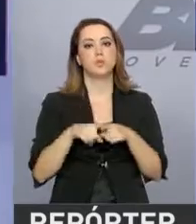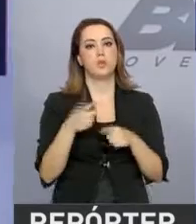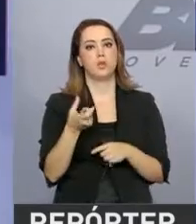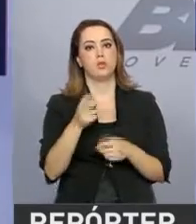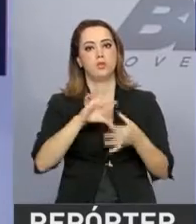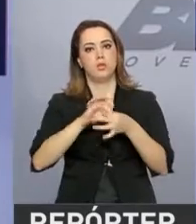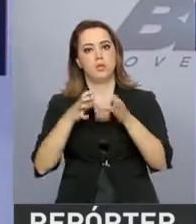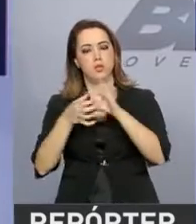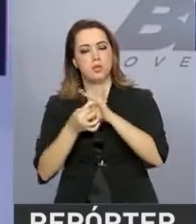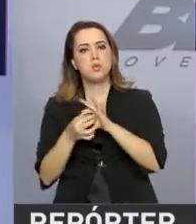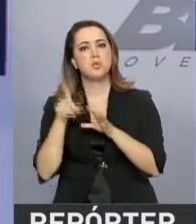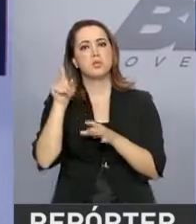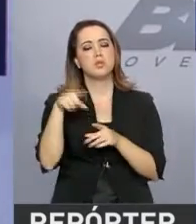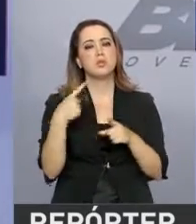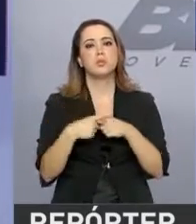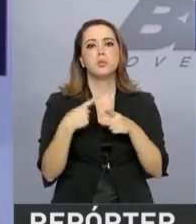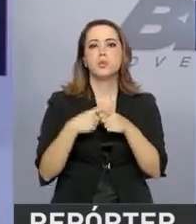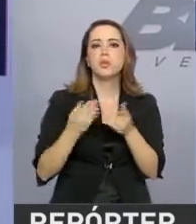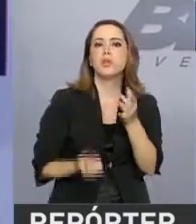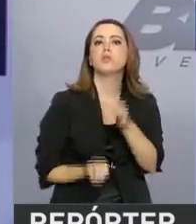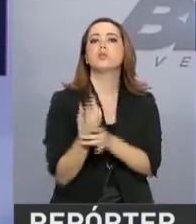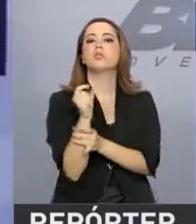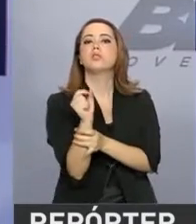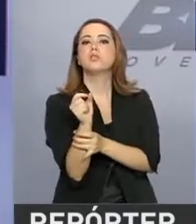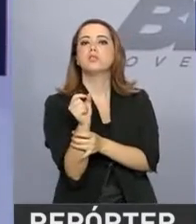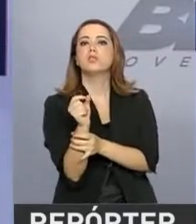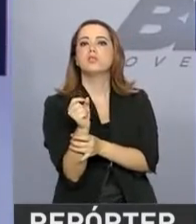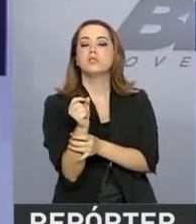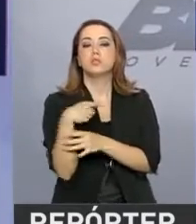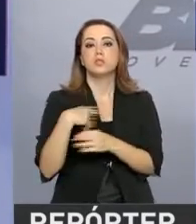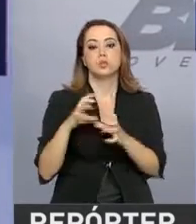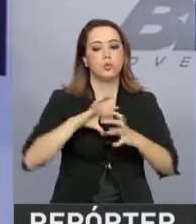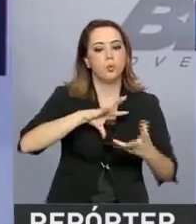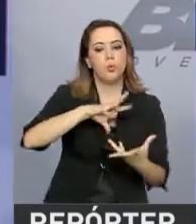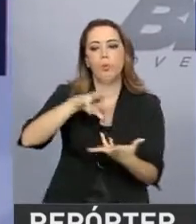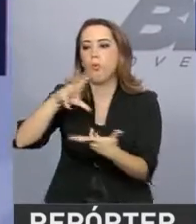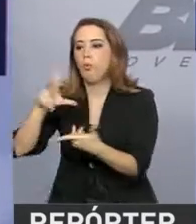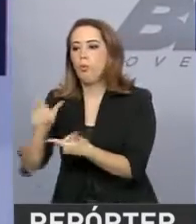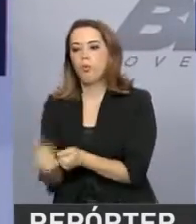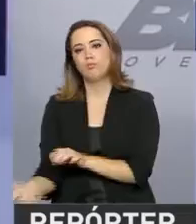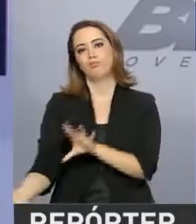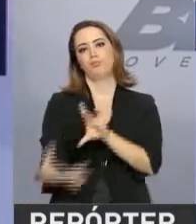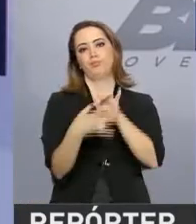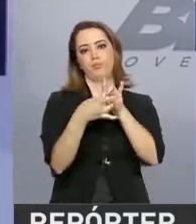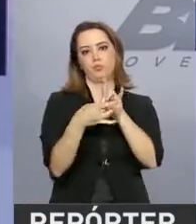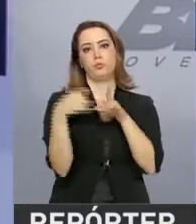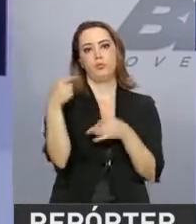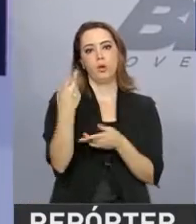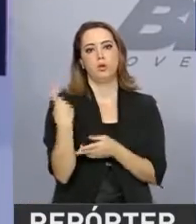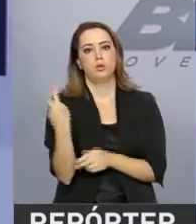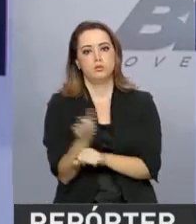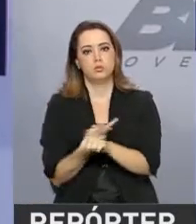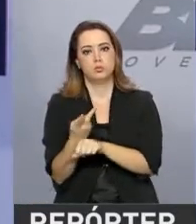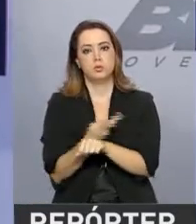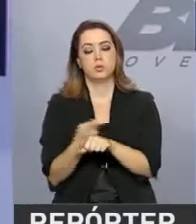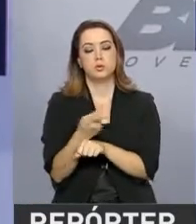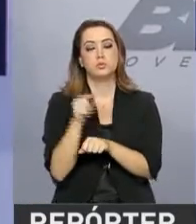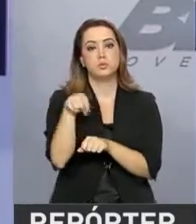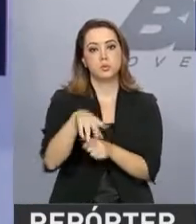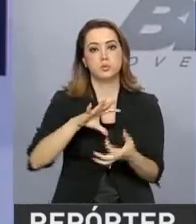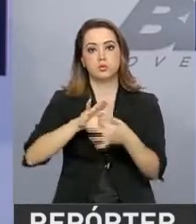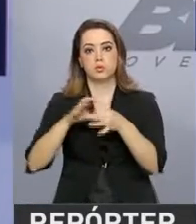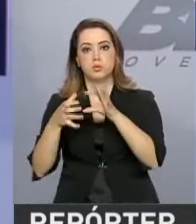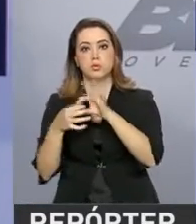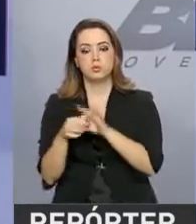criado em 1896 é você ter um mundo sem fronteiras então é isso que a gente tem que buscar nos jogos olímpicos e e